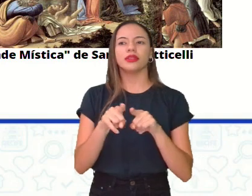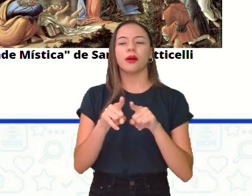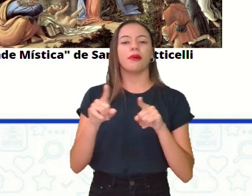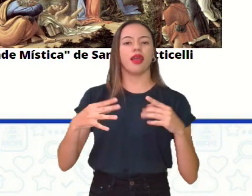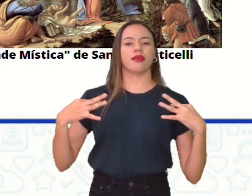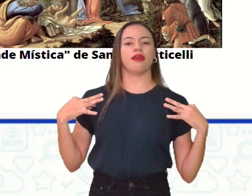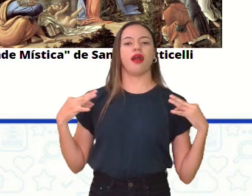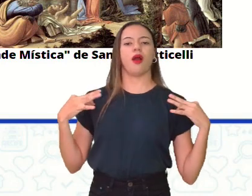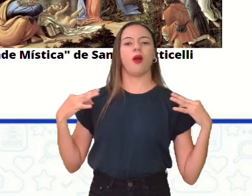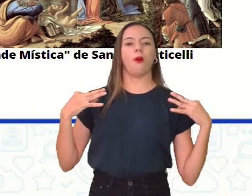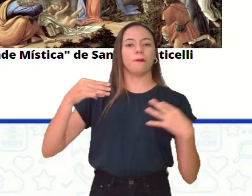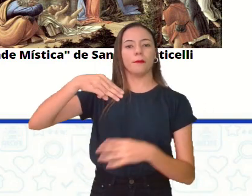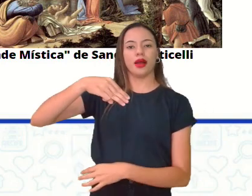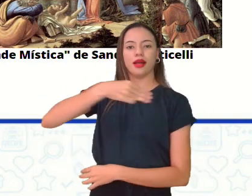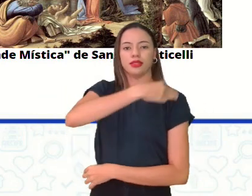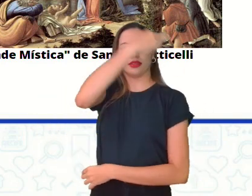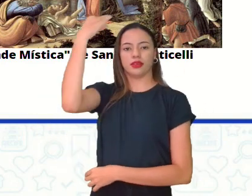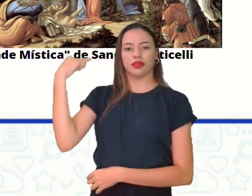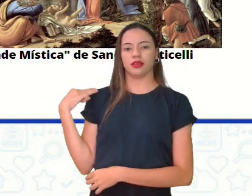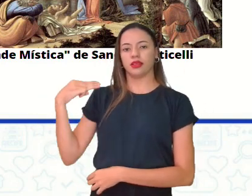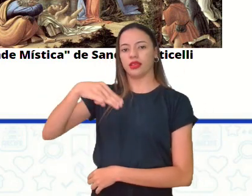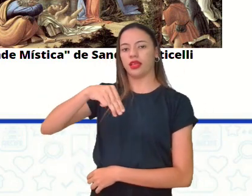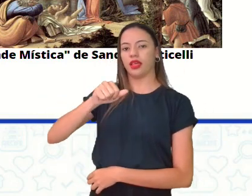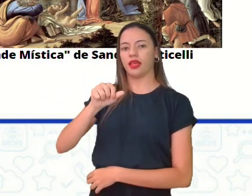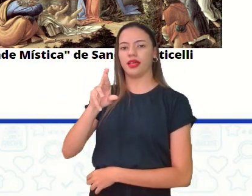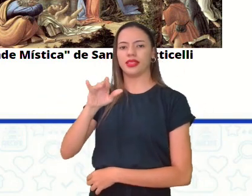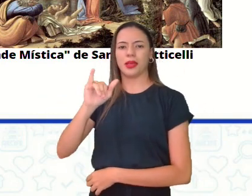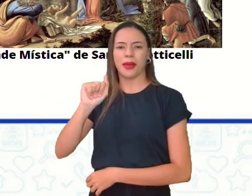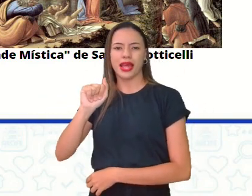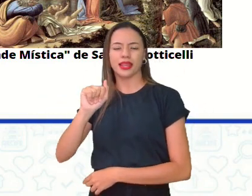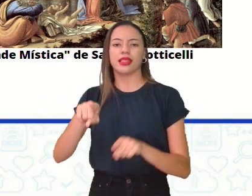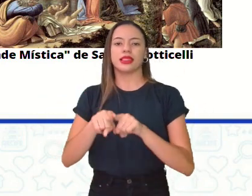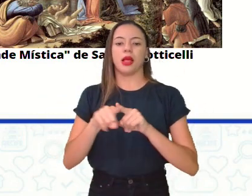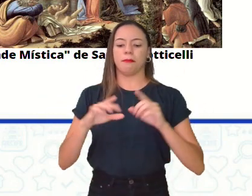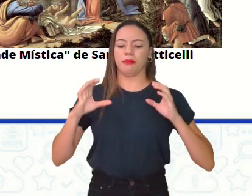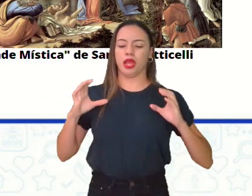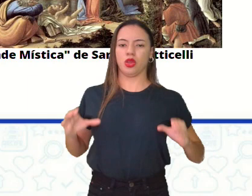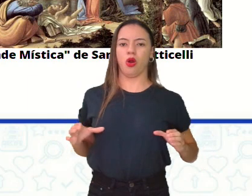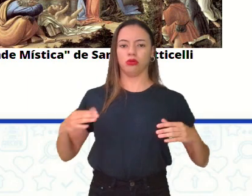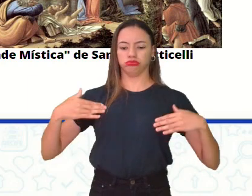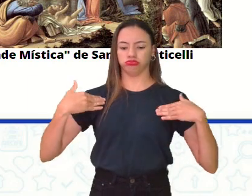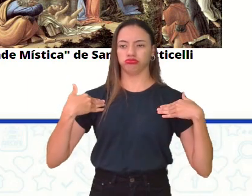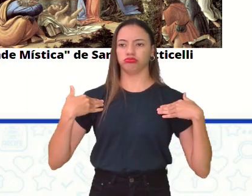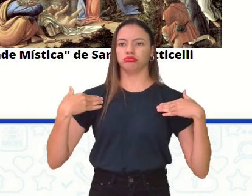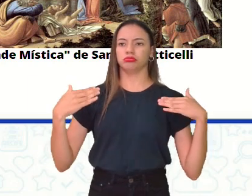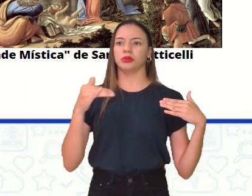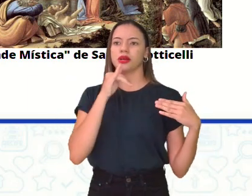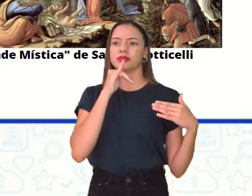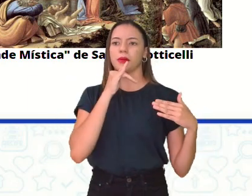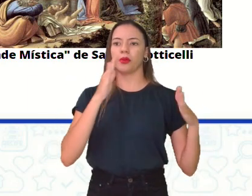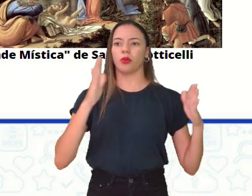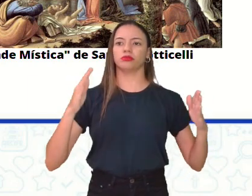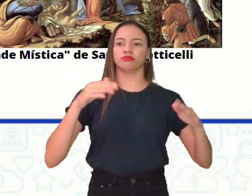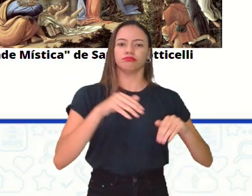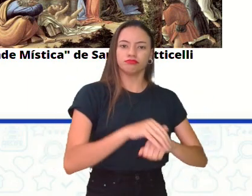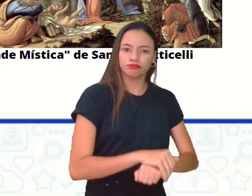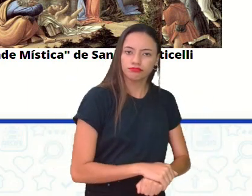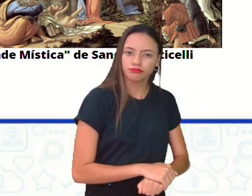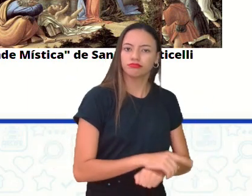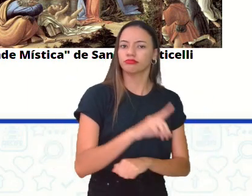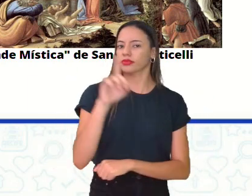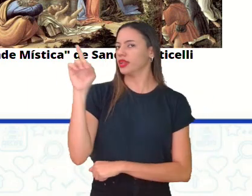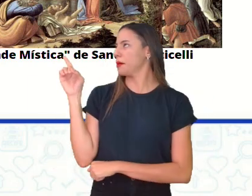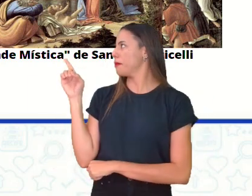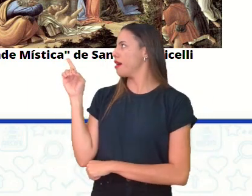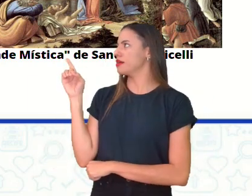a postura que ela está, né, de subserviência, aceitando a determinação de Deus. Né? Ali também tem